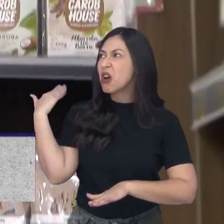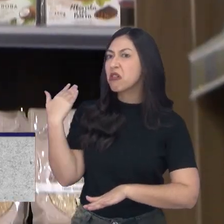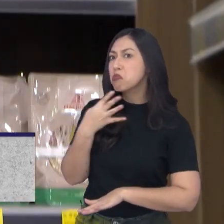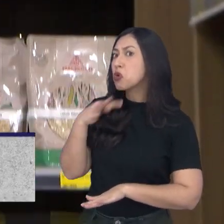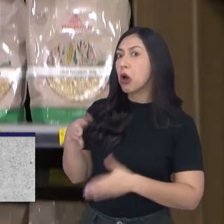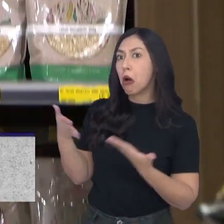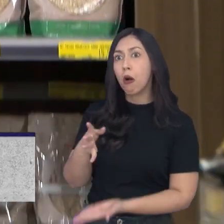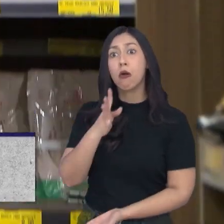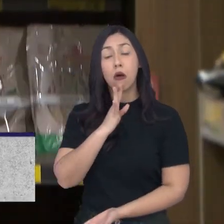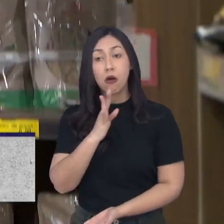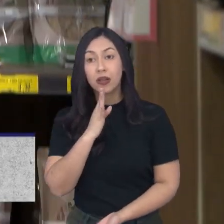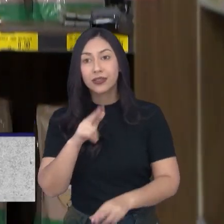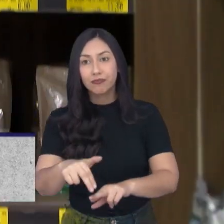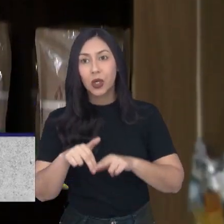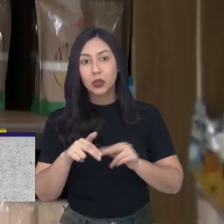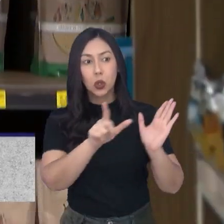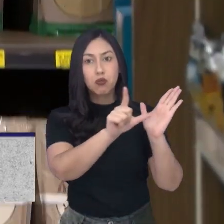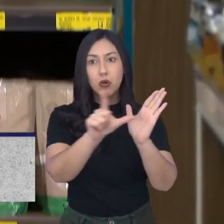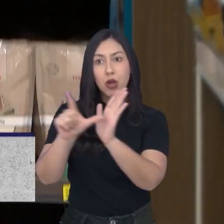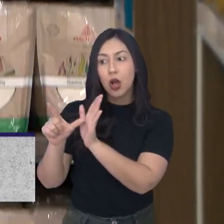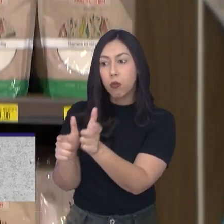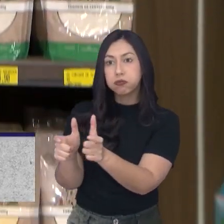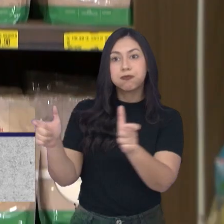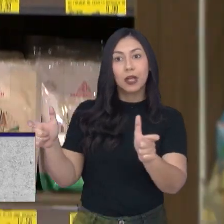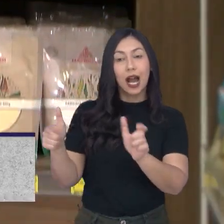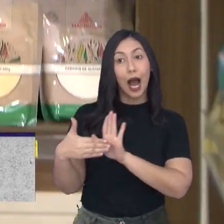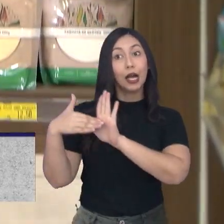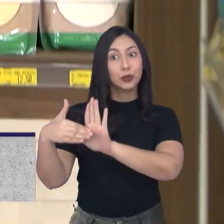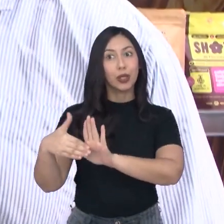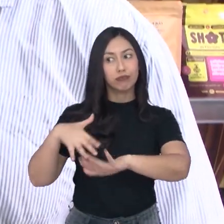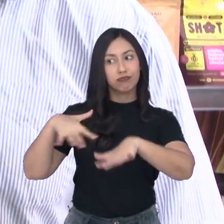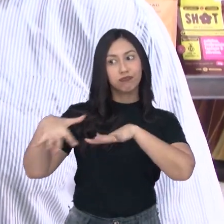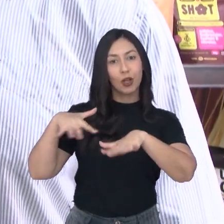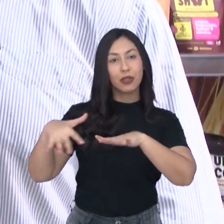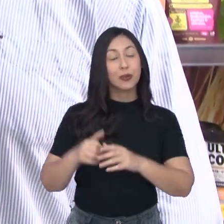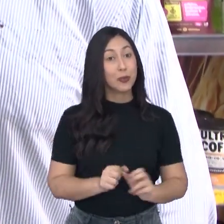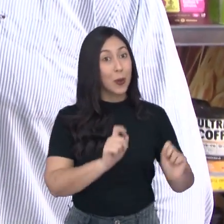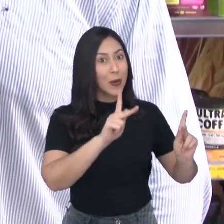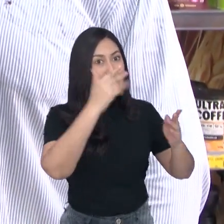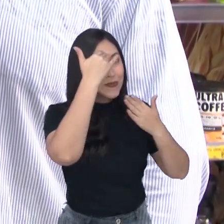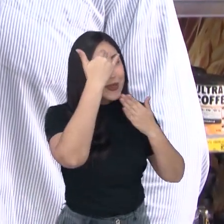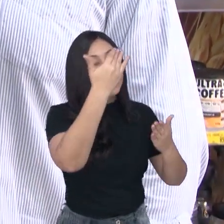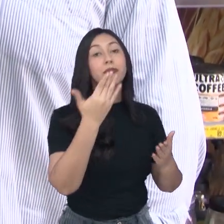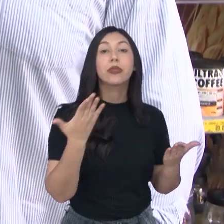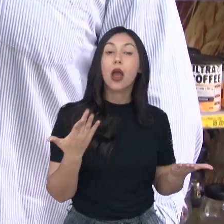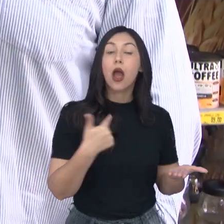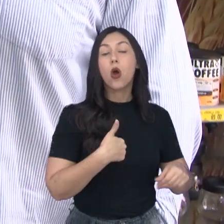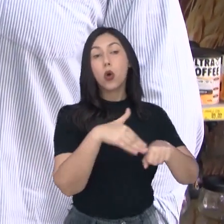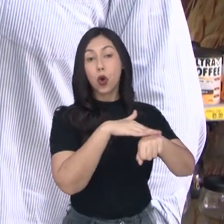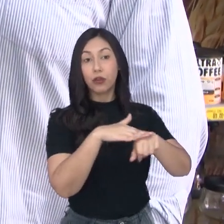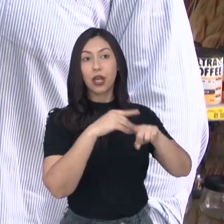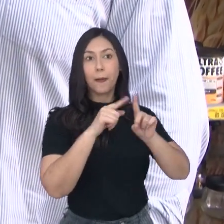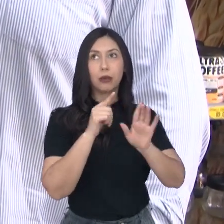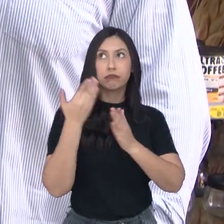variedade de lojas e produtos sempre melhora o mercado. Tá bom, Lucas, obrigada. Fernanda, olha só, conversei com o Lucas, a gente tem aqui atrás